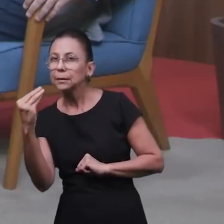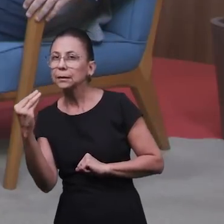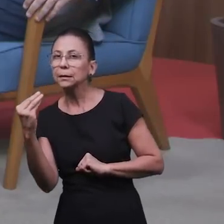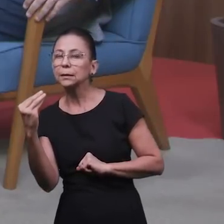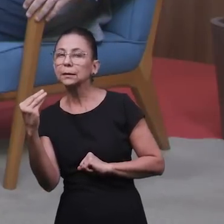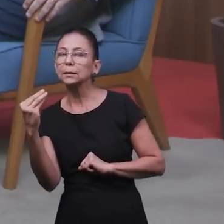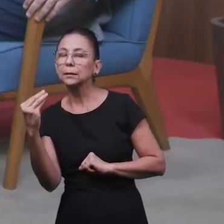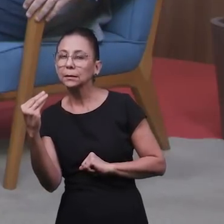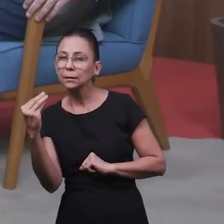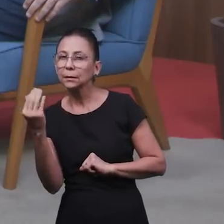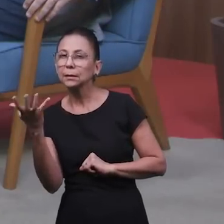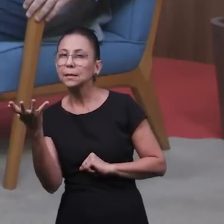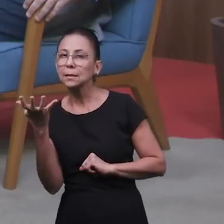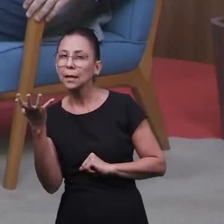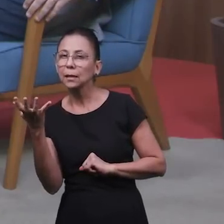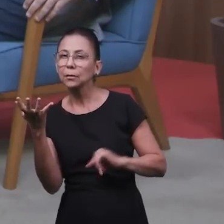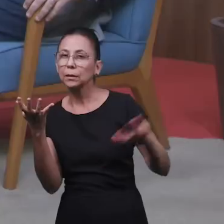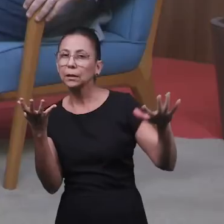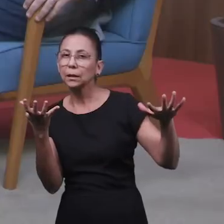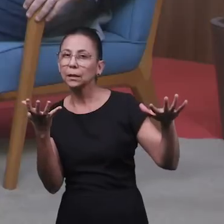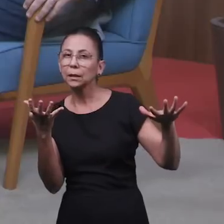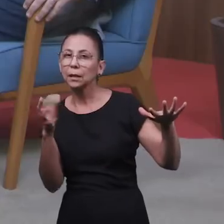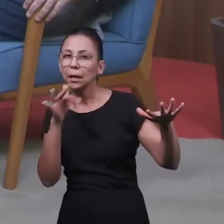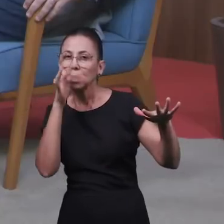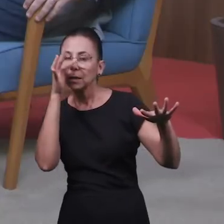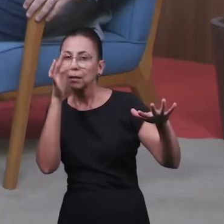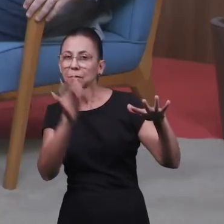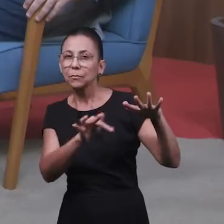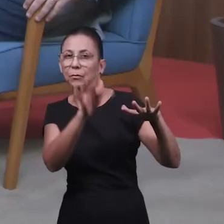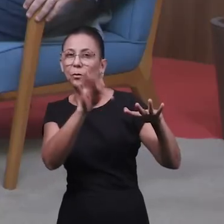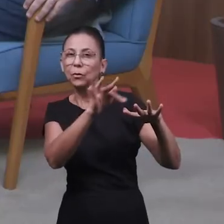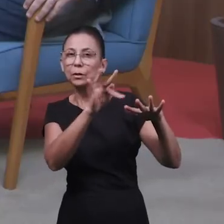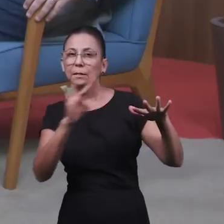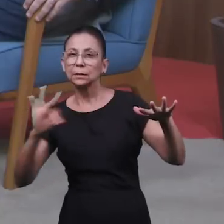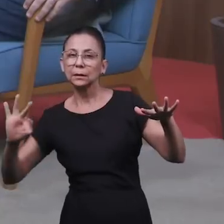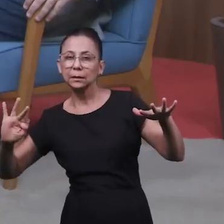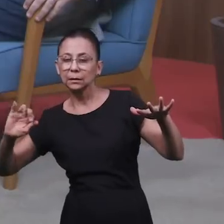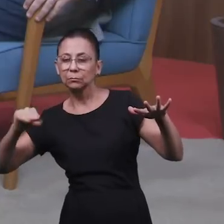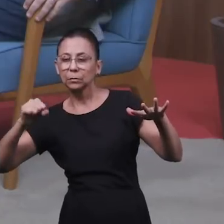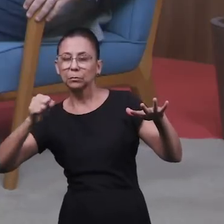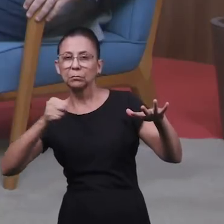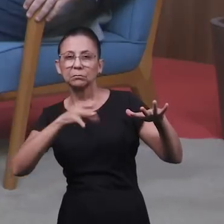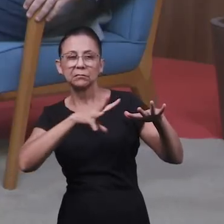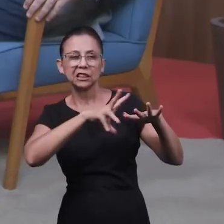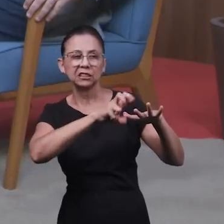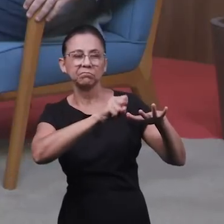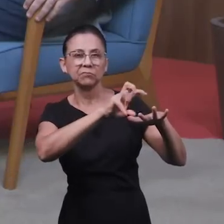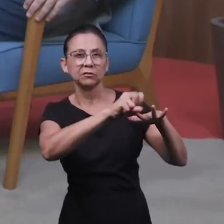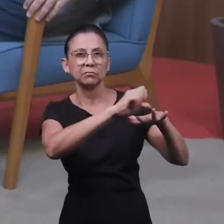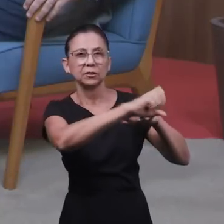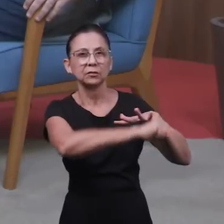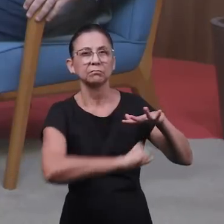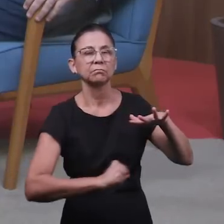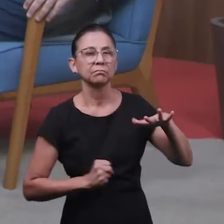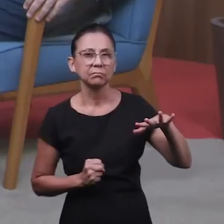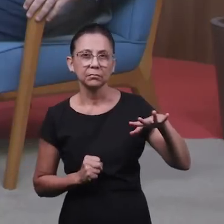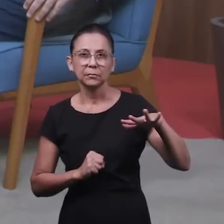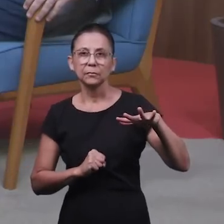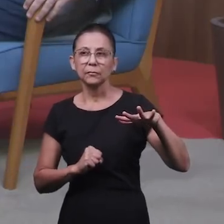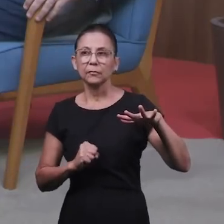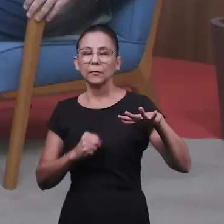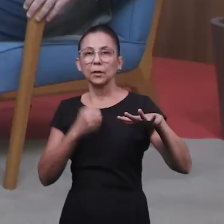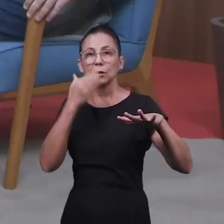é para que as flores sejam tiradas, a bênção dos dons espirituais, e assim não haverá